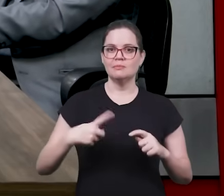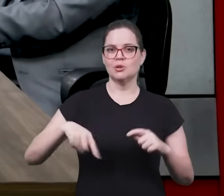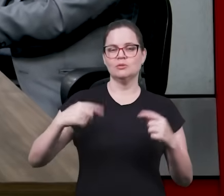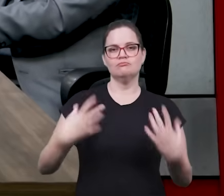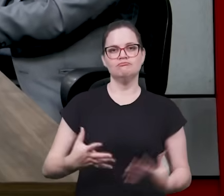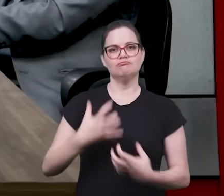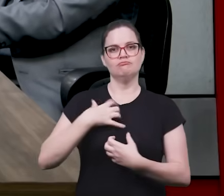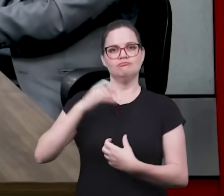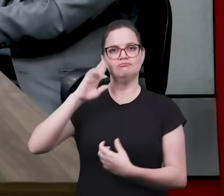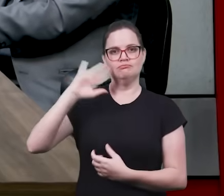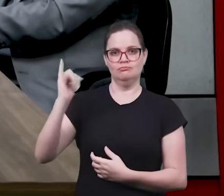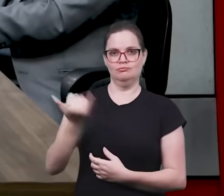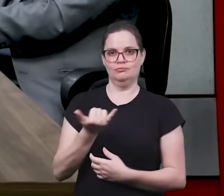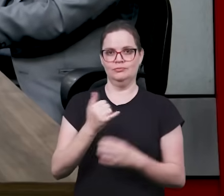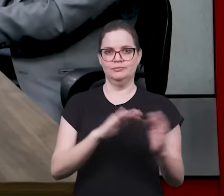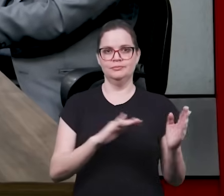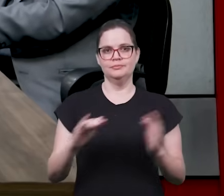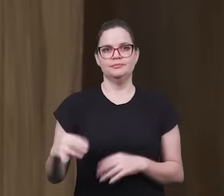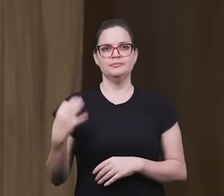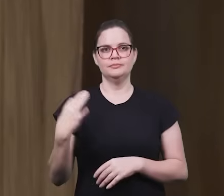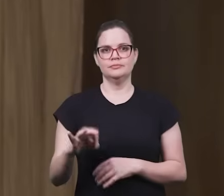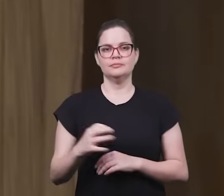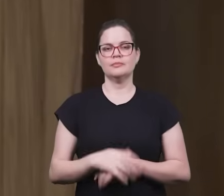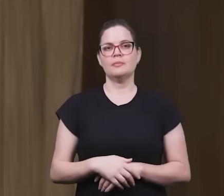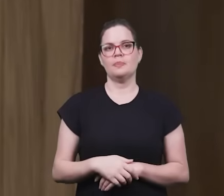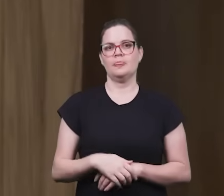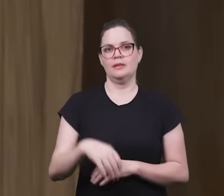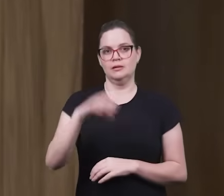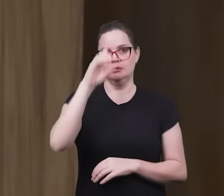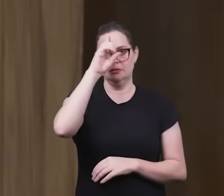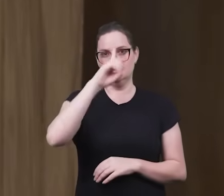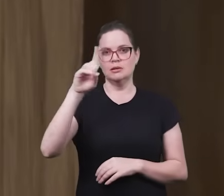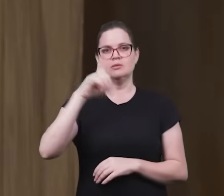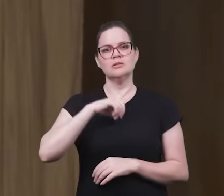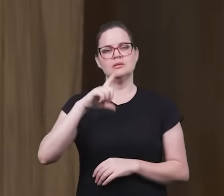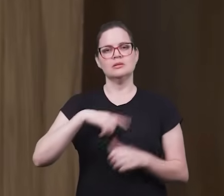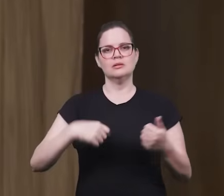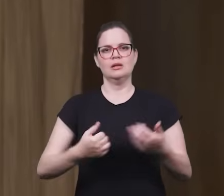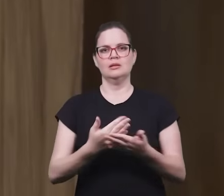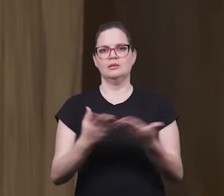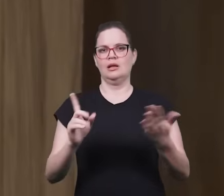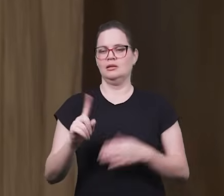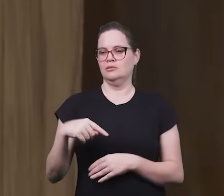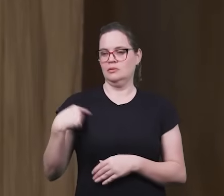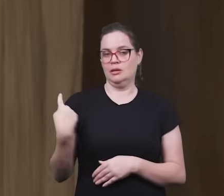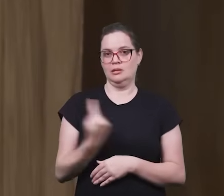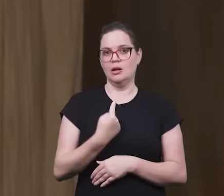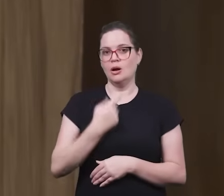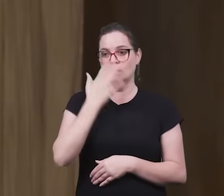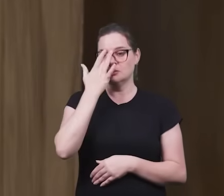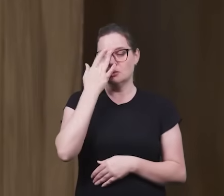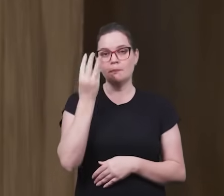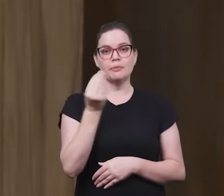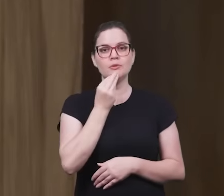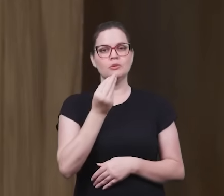pastor Juliano. Deus tem proporcionado a nós lugares para